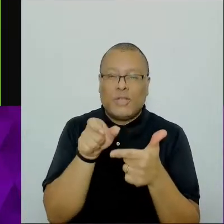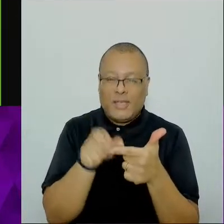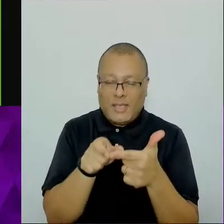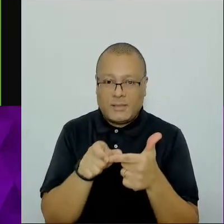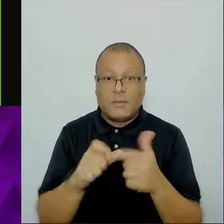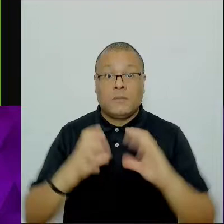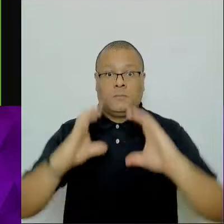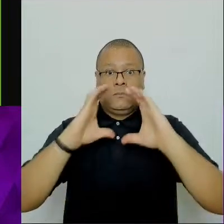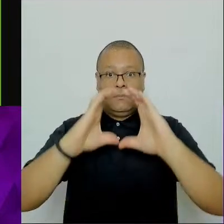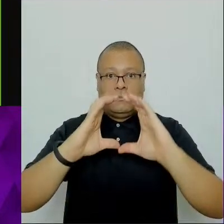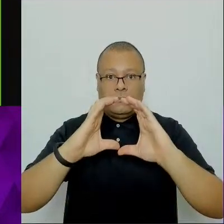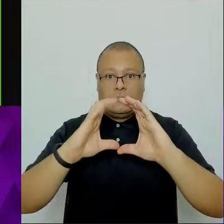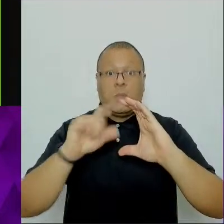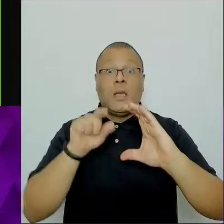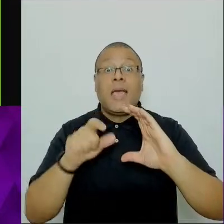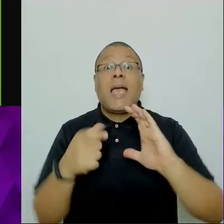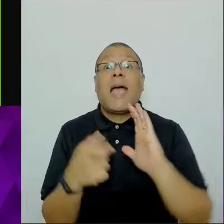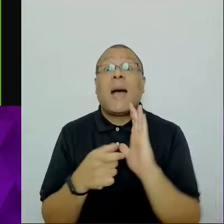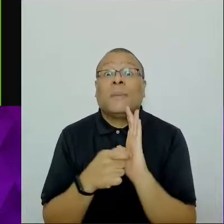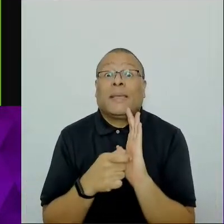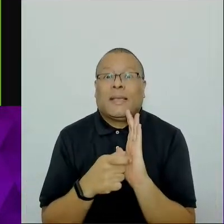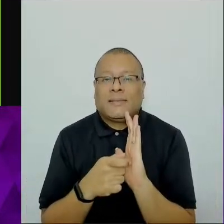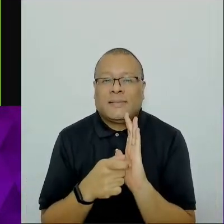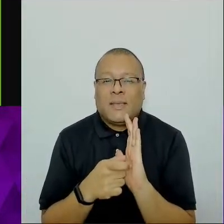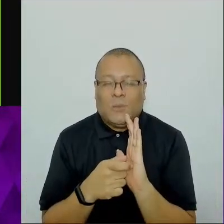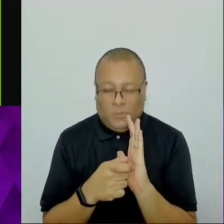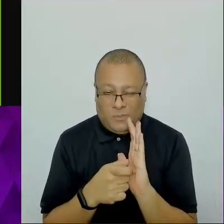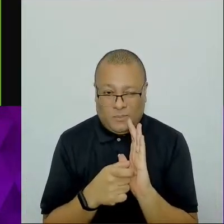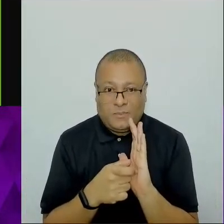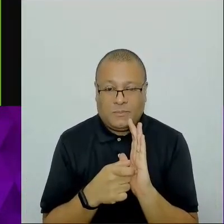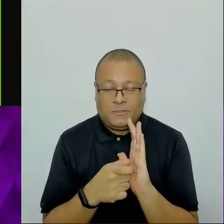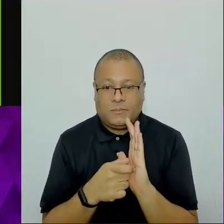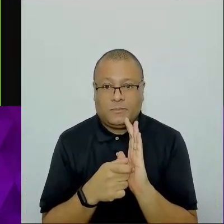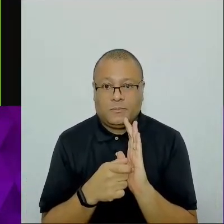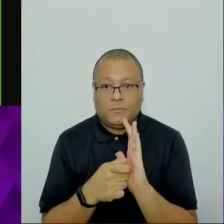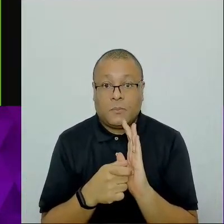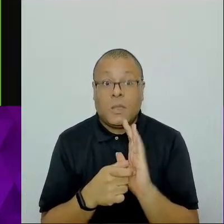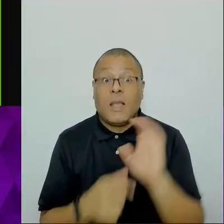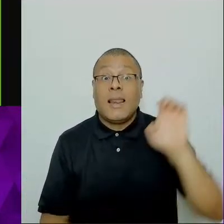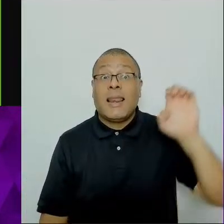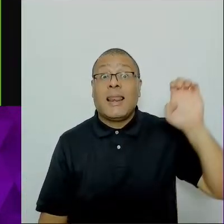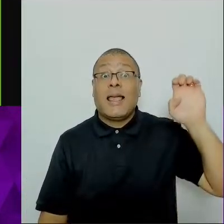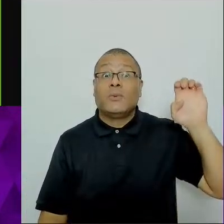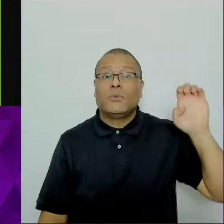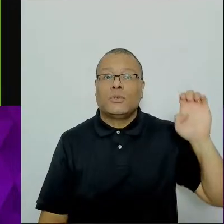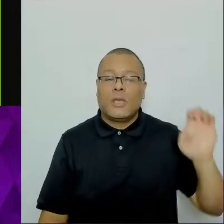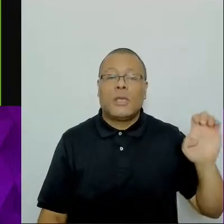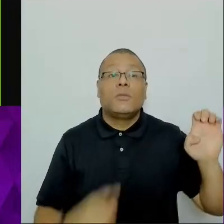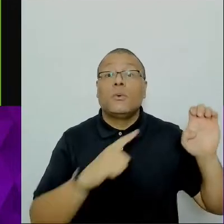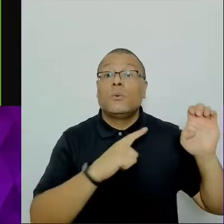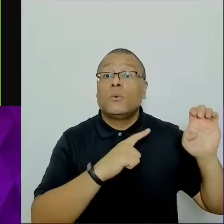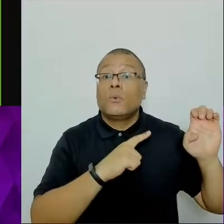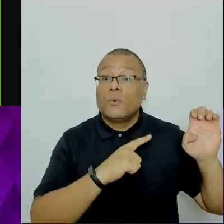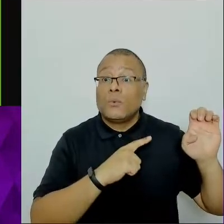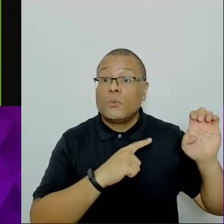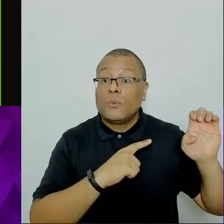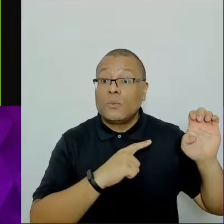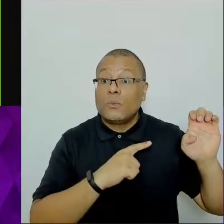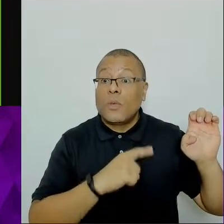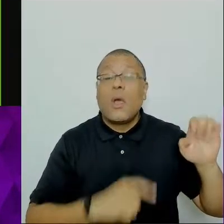dela, a gente tem a nossa aplicação. Do lado esquerdo, a gente tem os